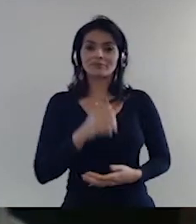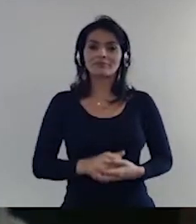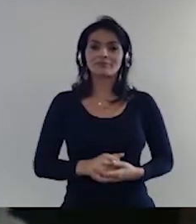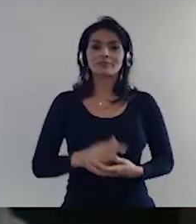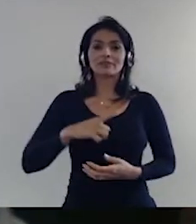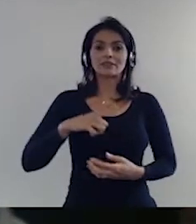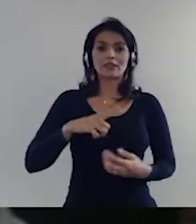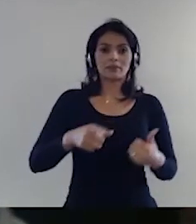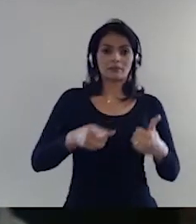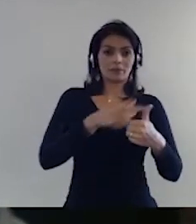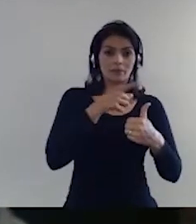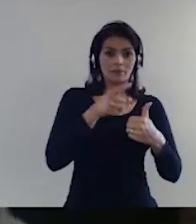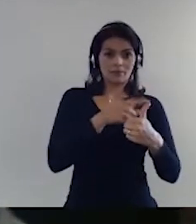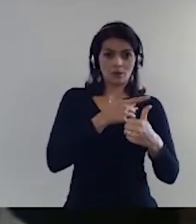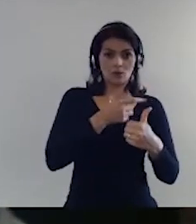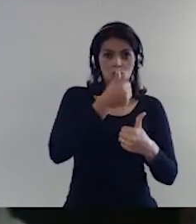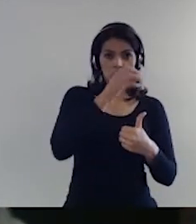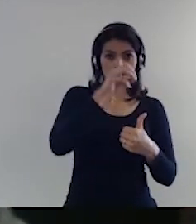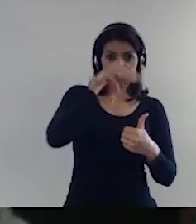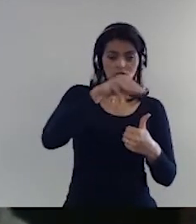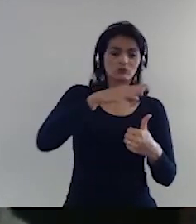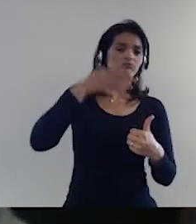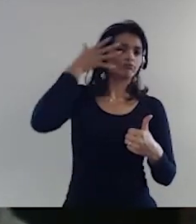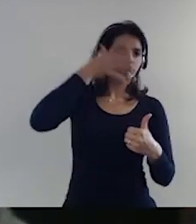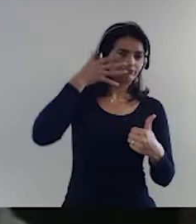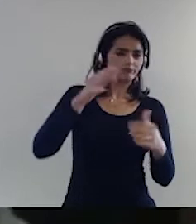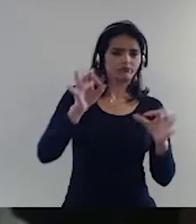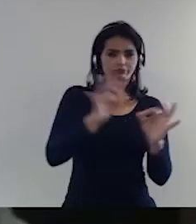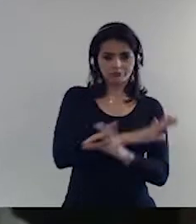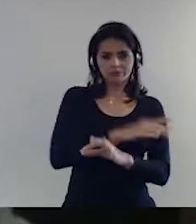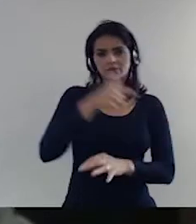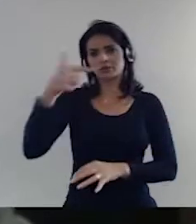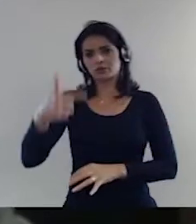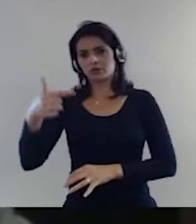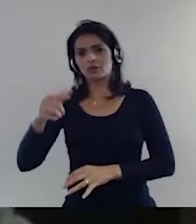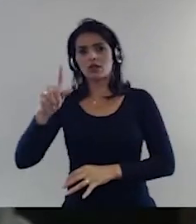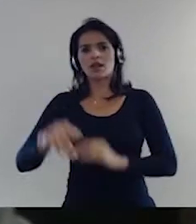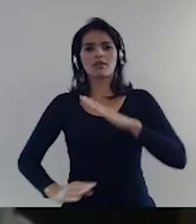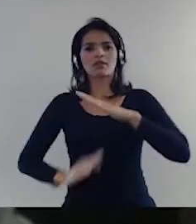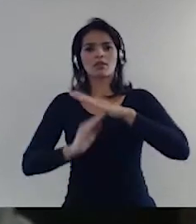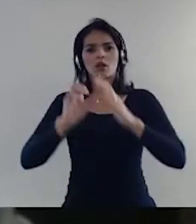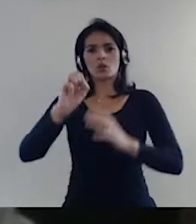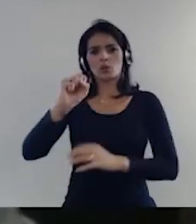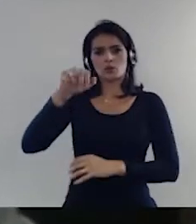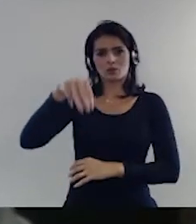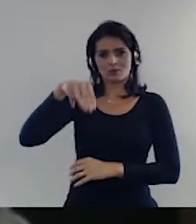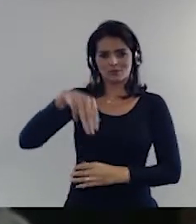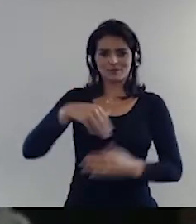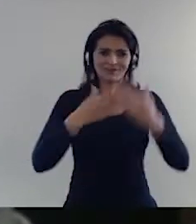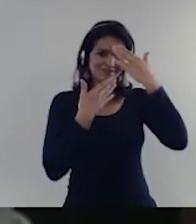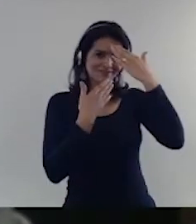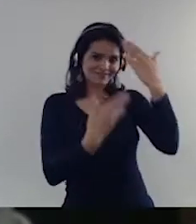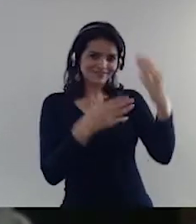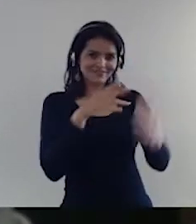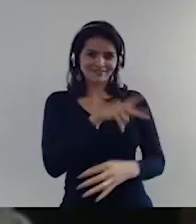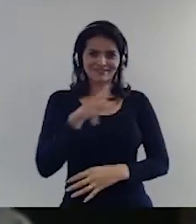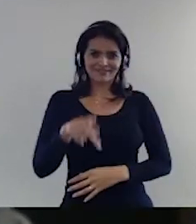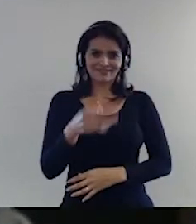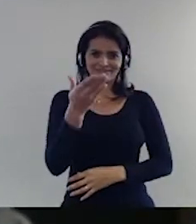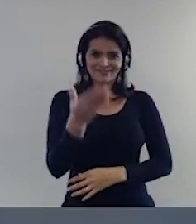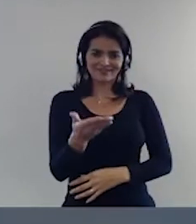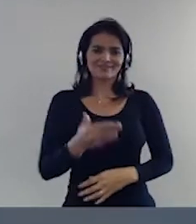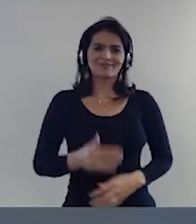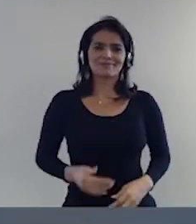duas rodadas, uma primeira rodada de até 10 minutos e uma segunda rodada de até 8 minutos. Muito obrigado, professor. Muito